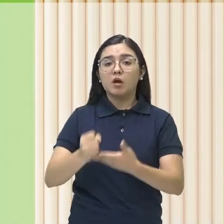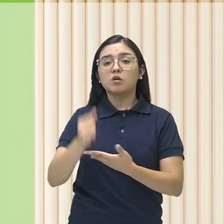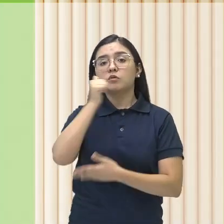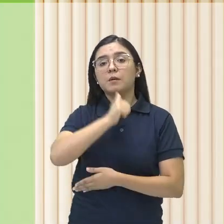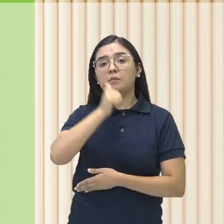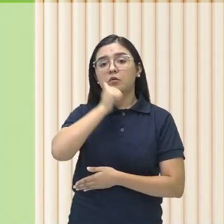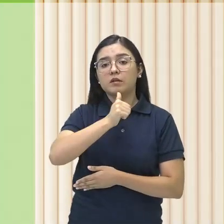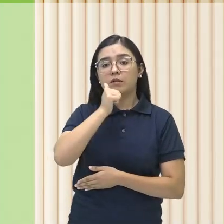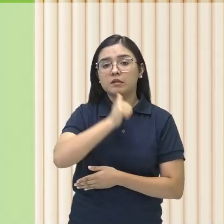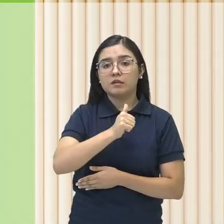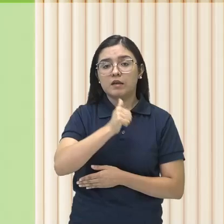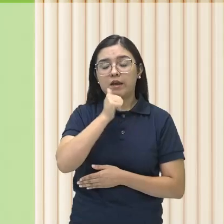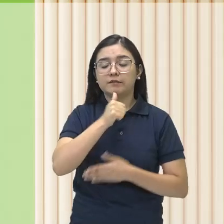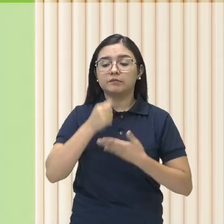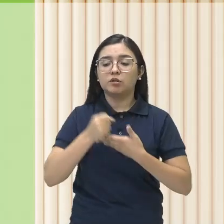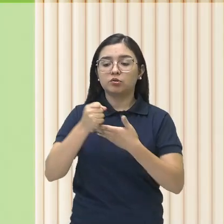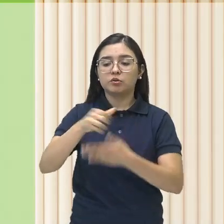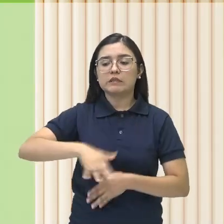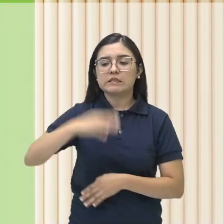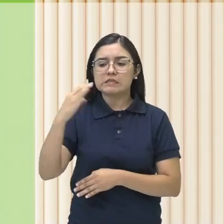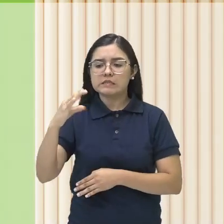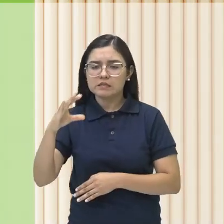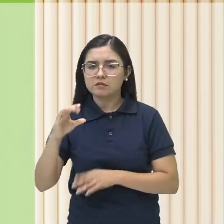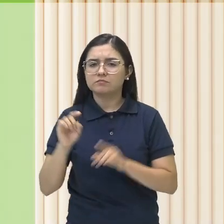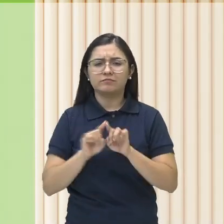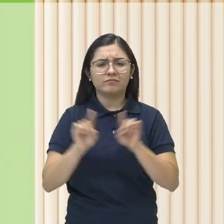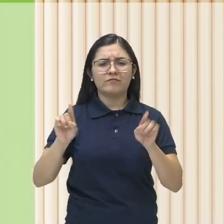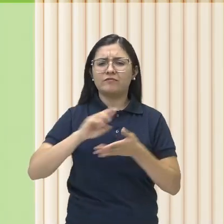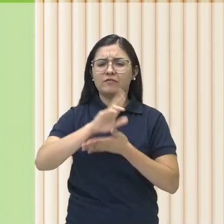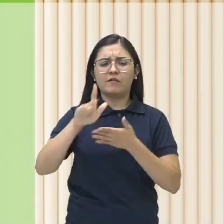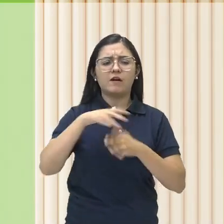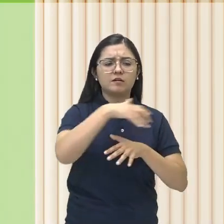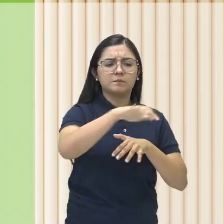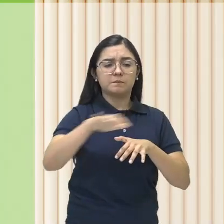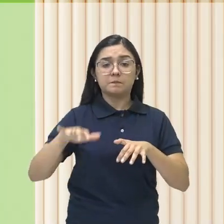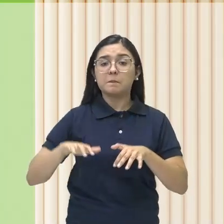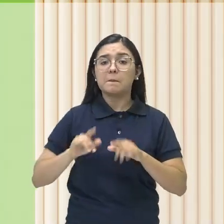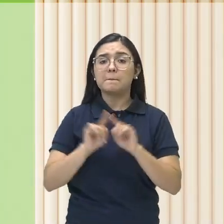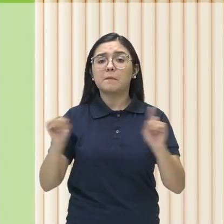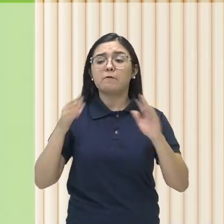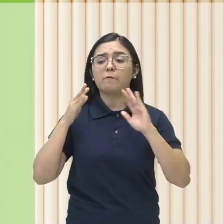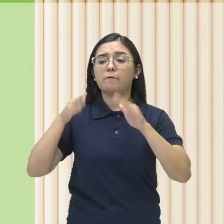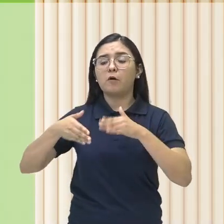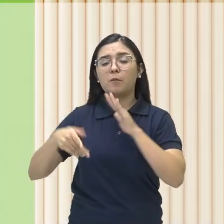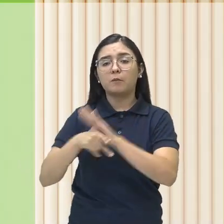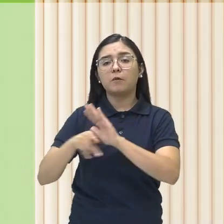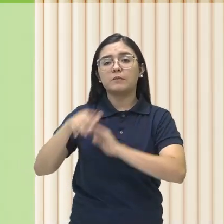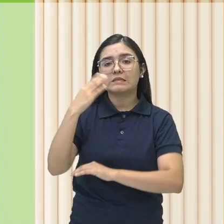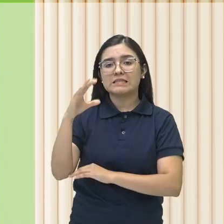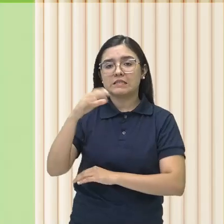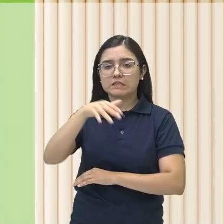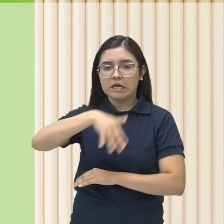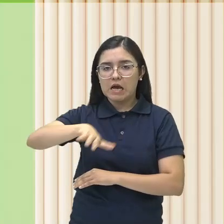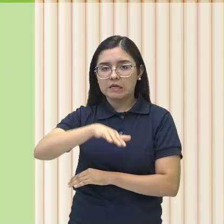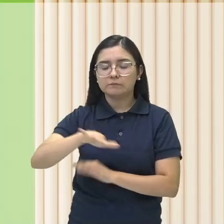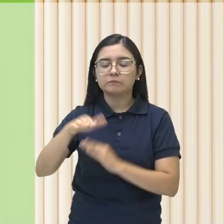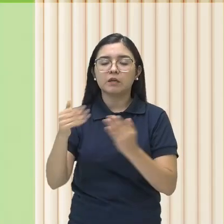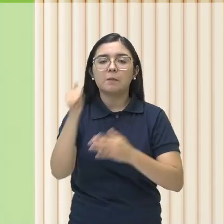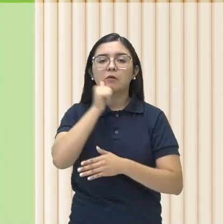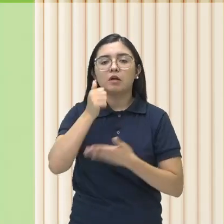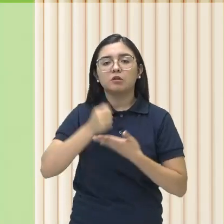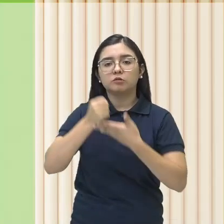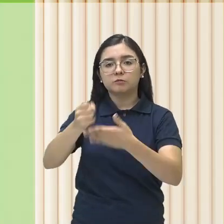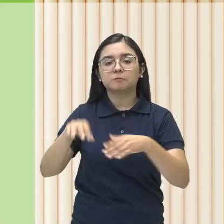na ciência, né? Em vários outros ramos a contribuição feminina é importante. Mas a gente vai focar um pouquinho aqui na ciência, né?